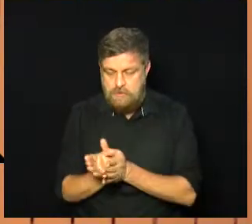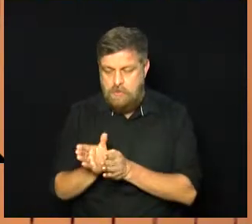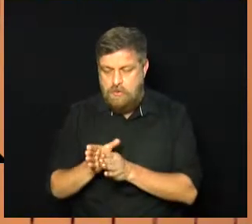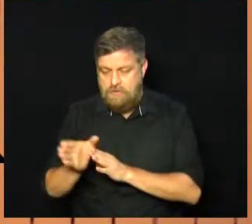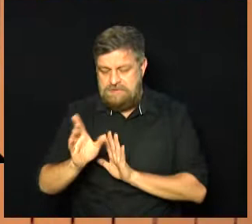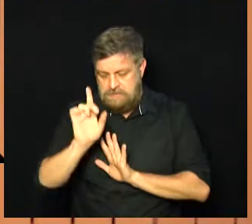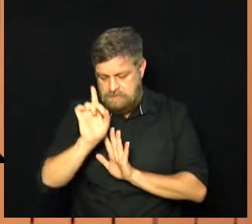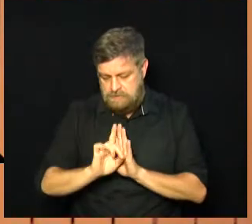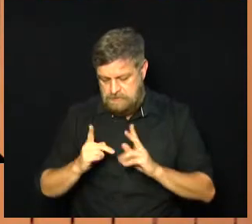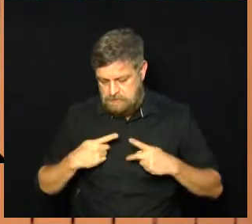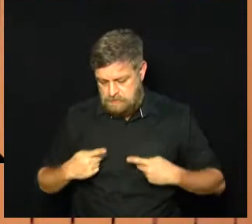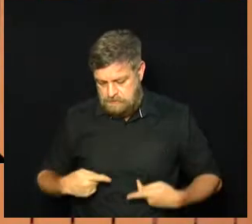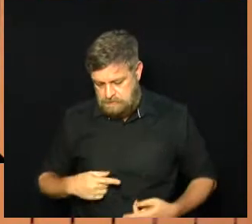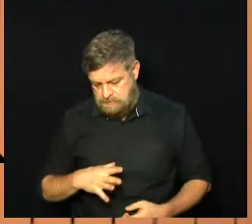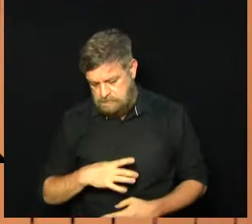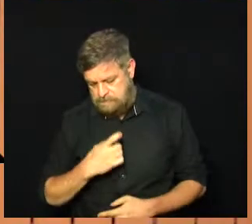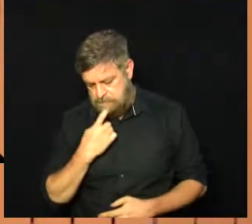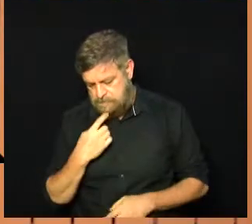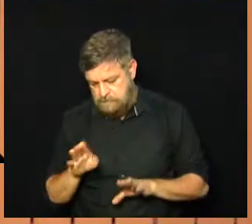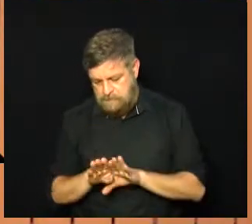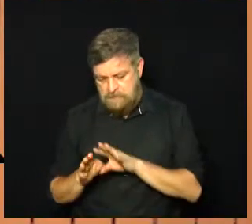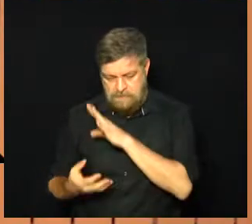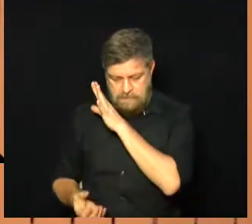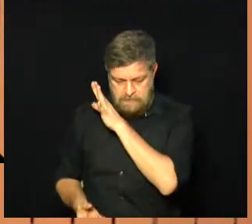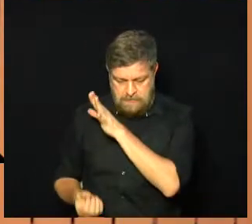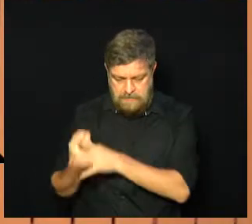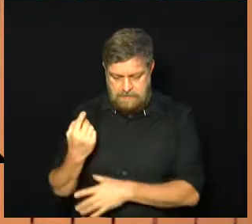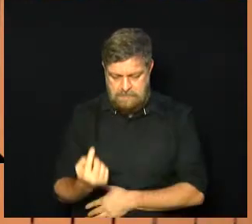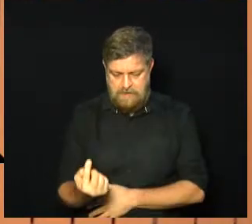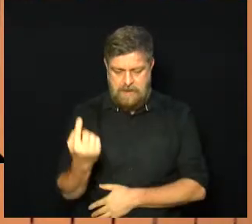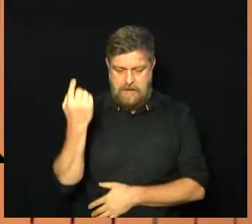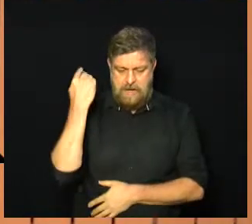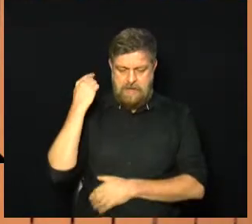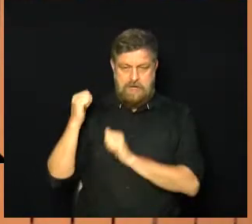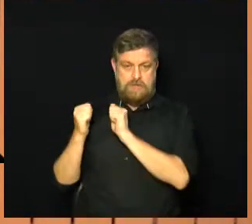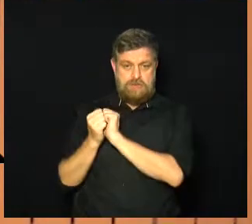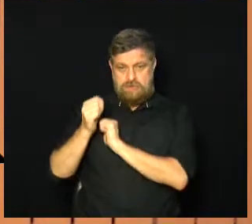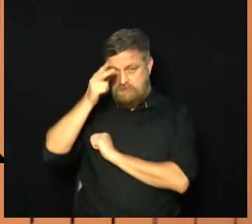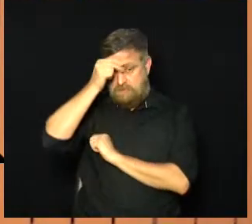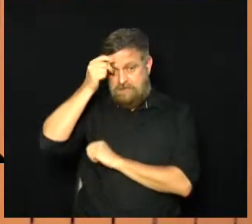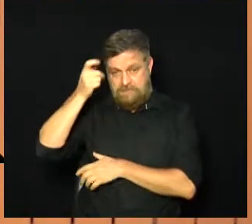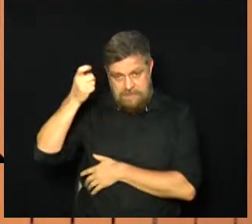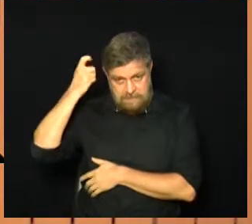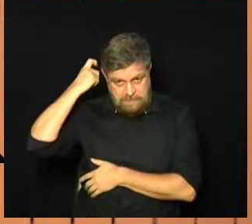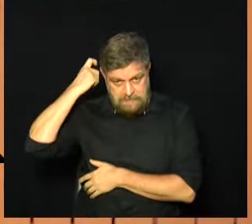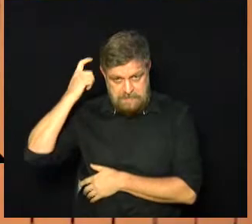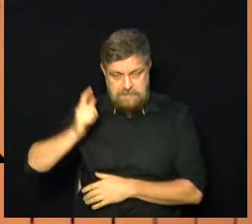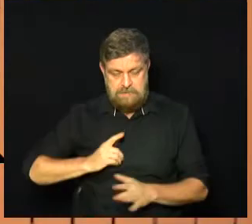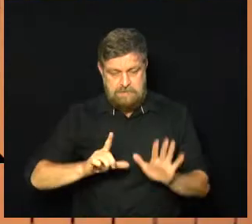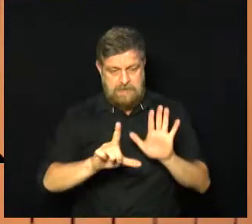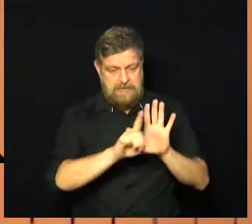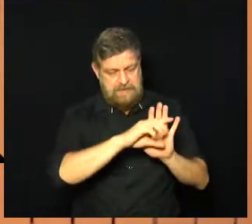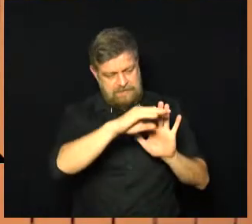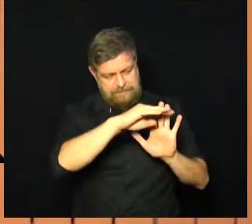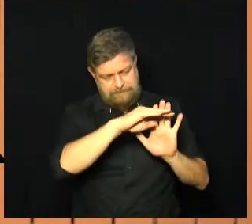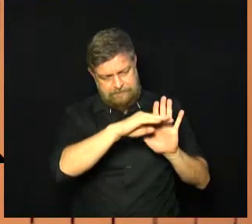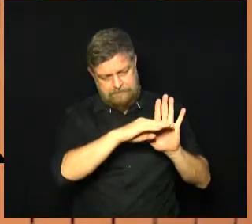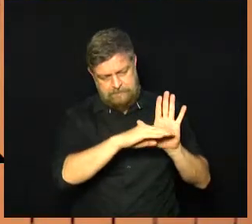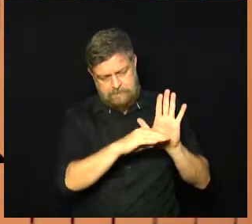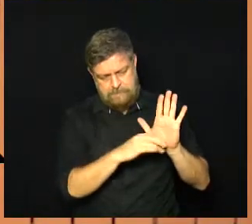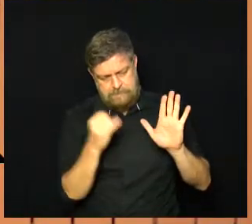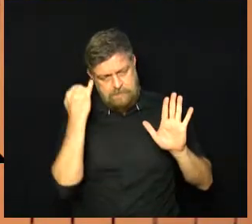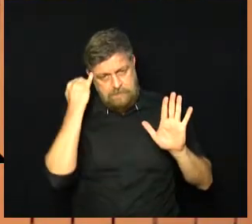na cidade de Campinas, que também foi criado naquela época. Então, várias dessas leis, né, dessas